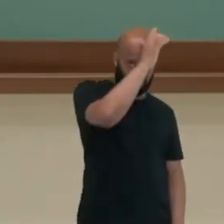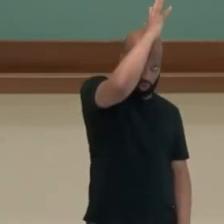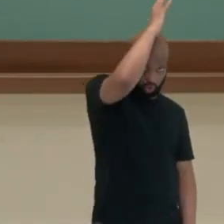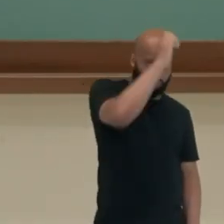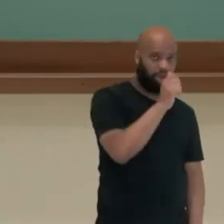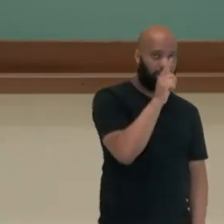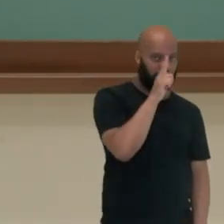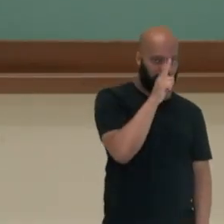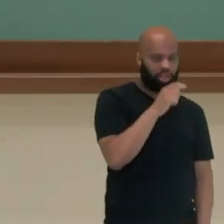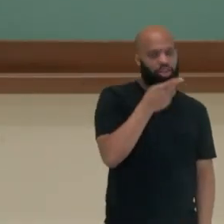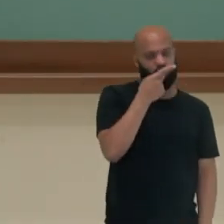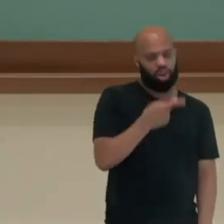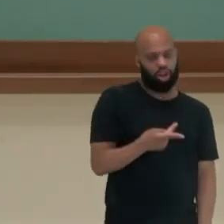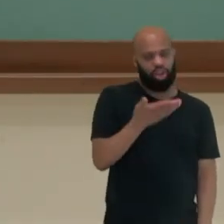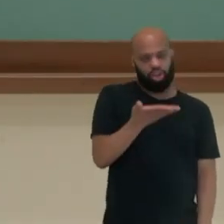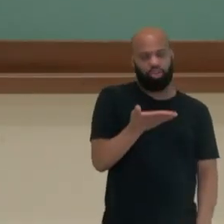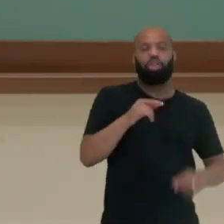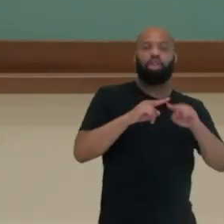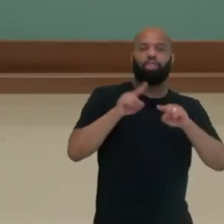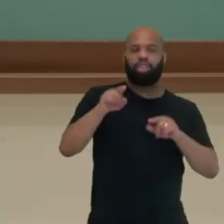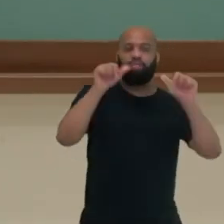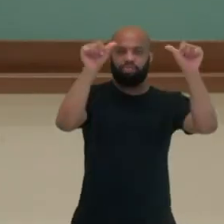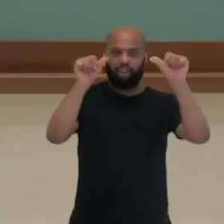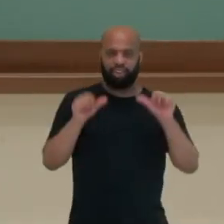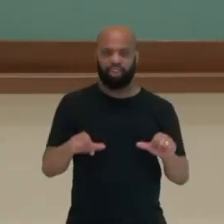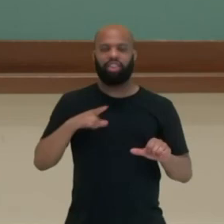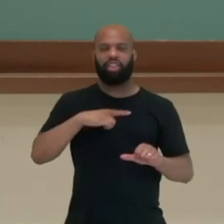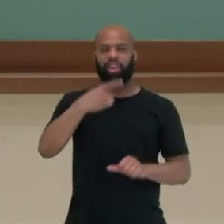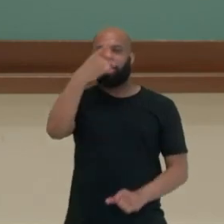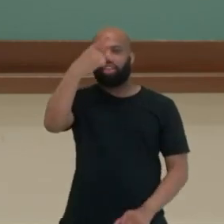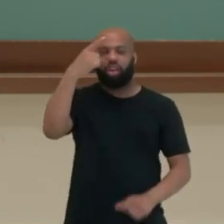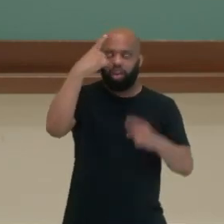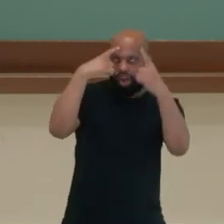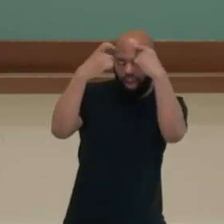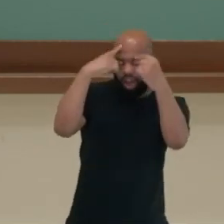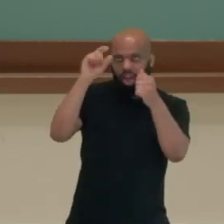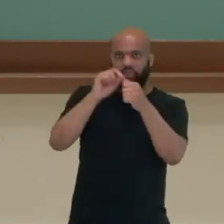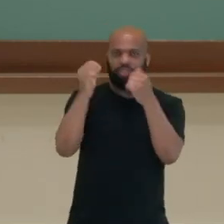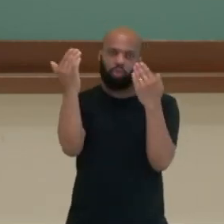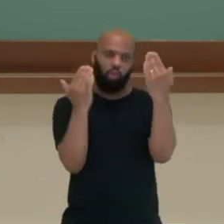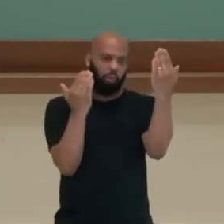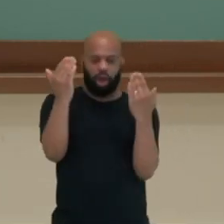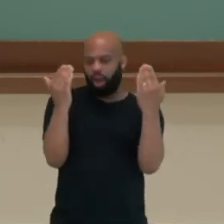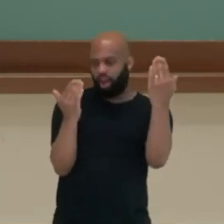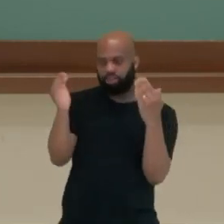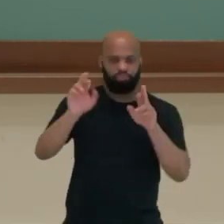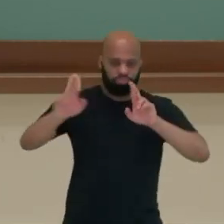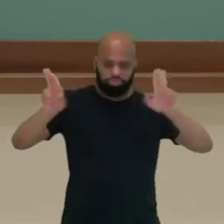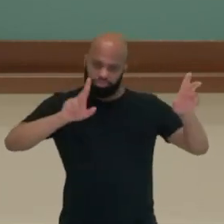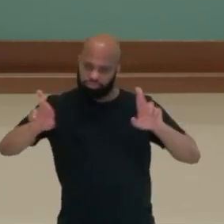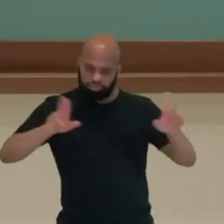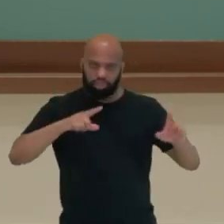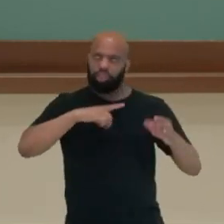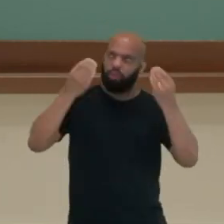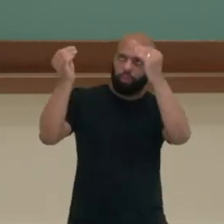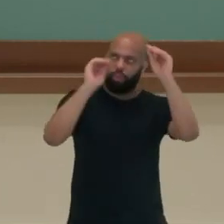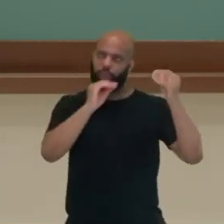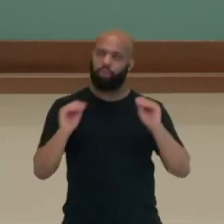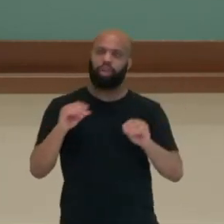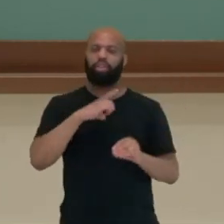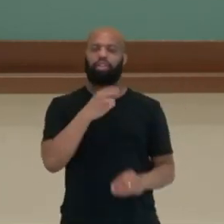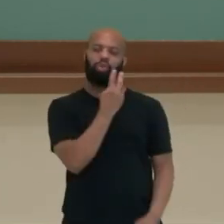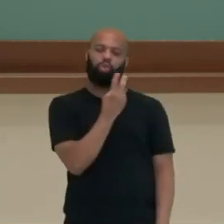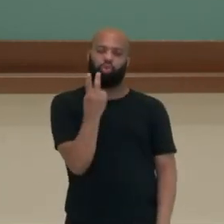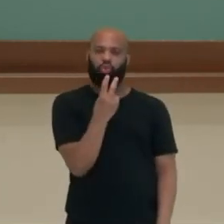Nós falamos bastante sobre isso, só que aí você vai criar um cartaz aí com a sua criatividade, fazendo essa diferenciação entre os dois estilos